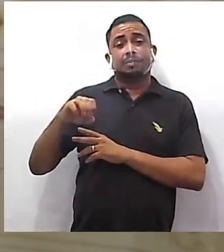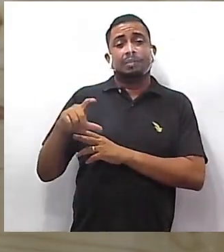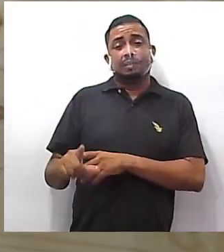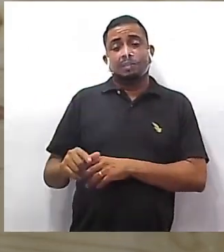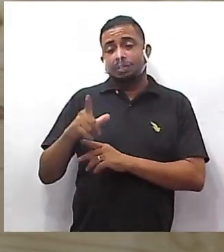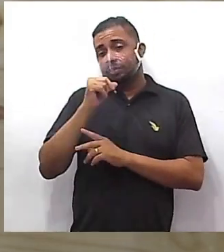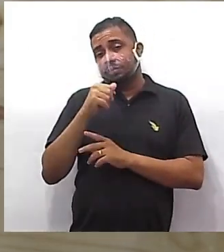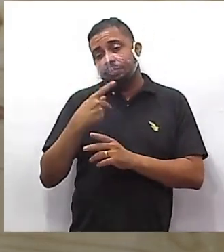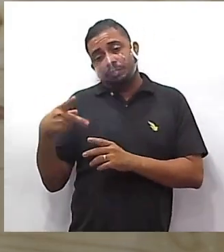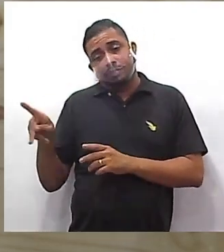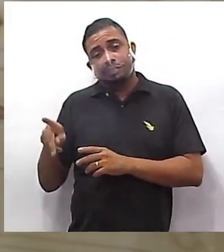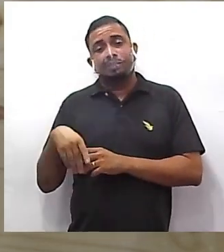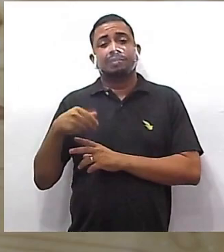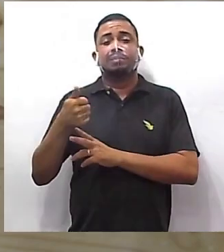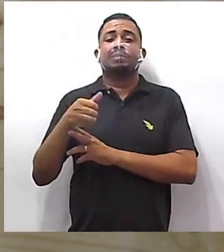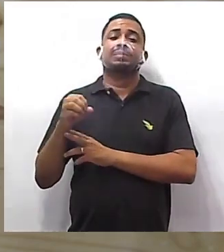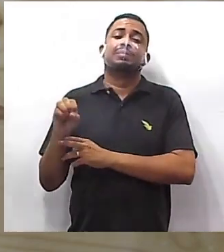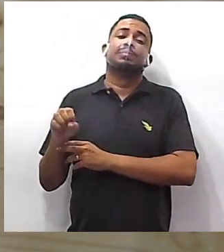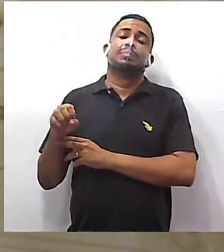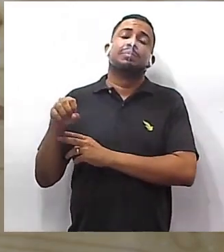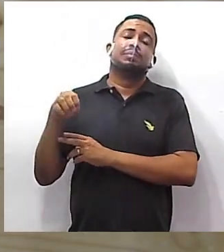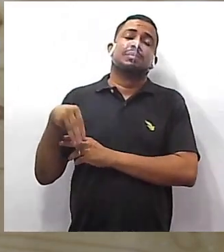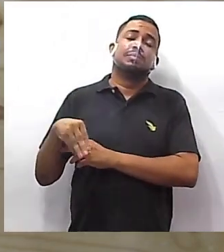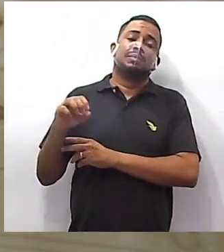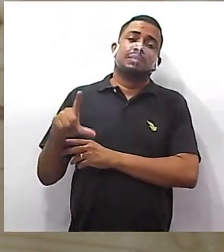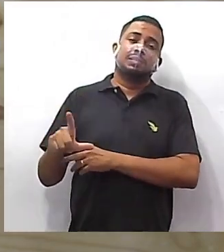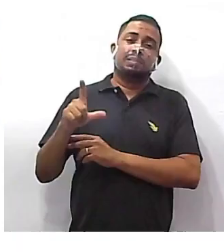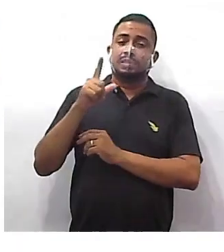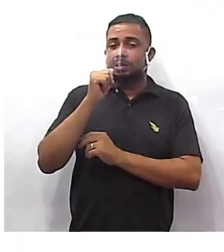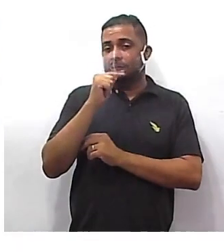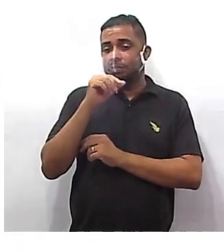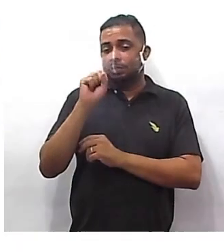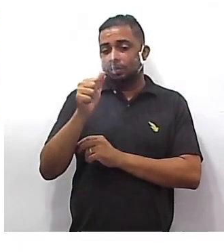para 100 ml de água sanitária.